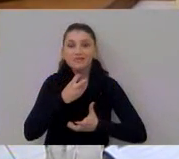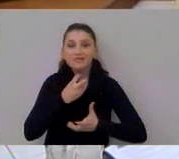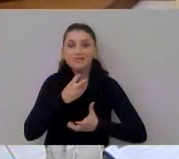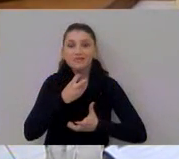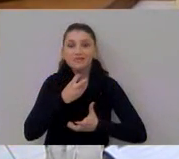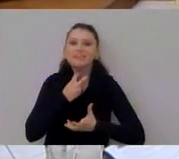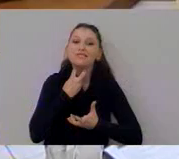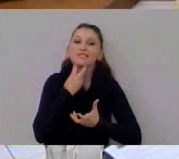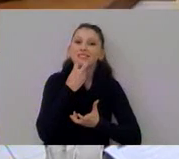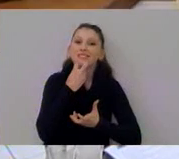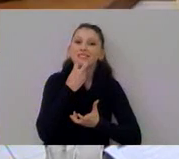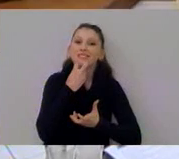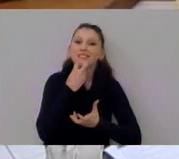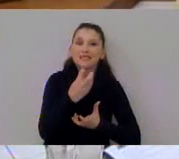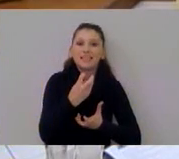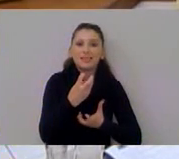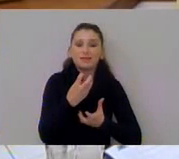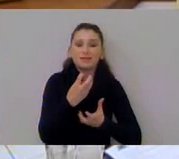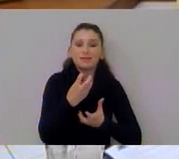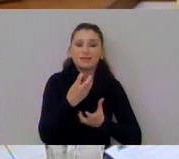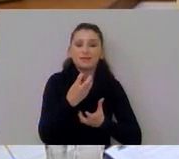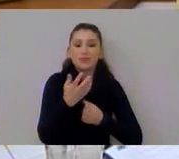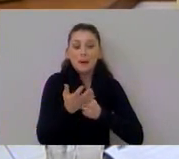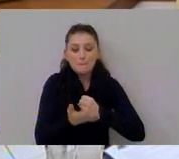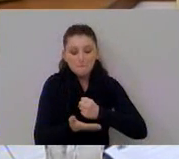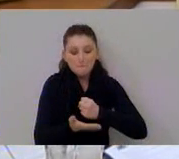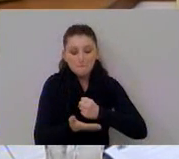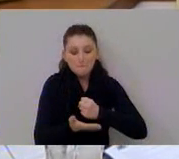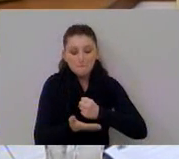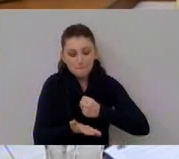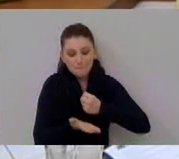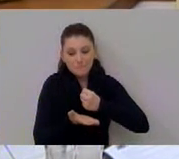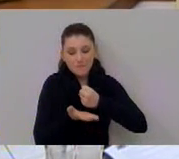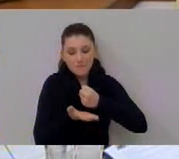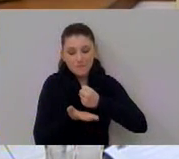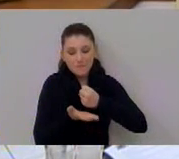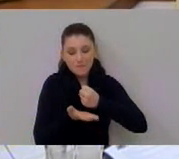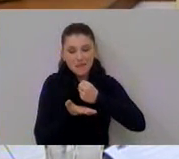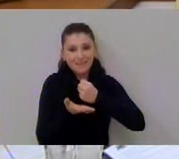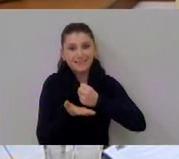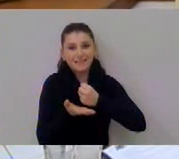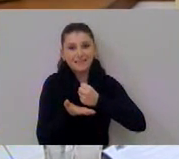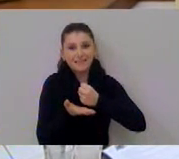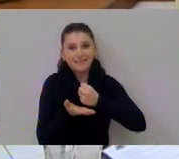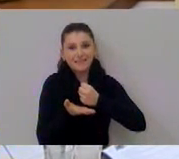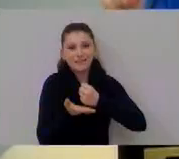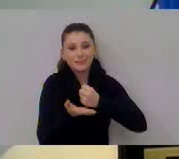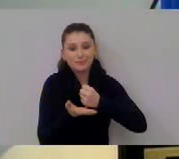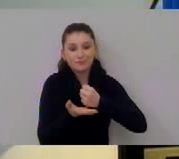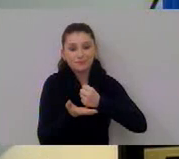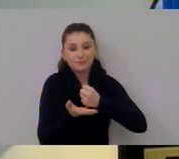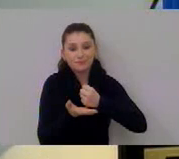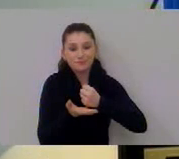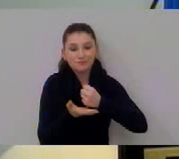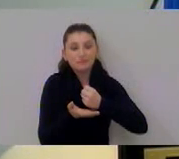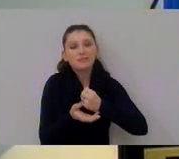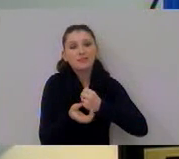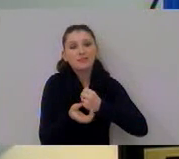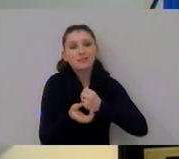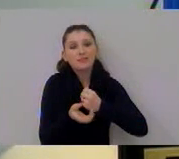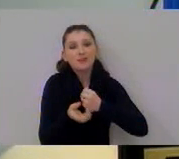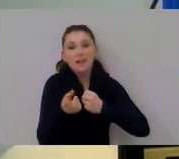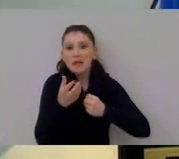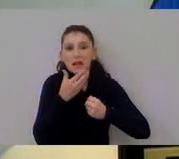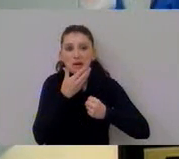É a base, é quem está lá no dia a dia. É o pai que percebe que a merenda